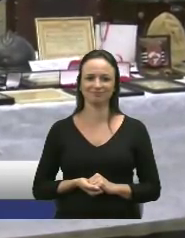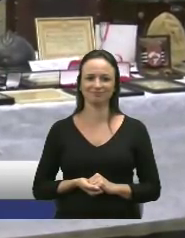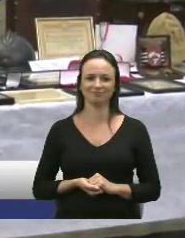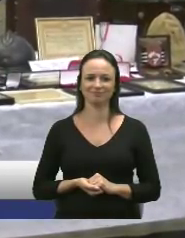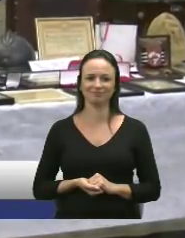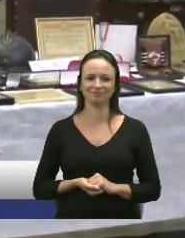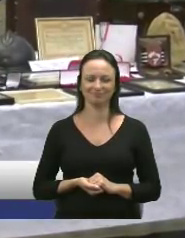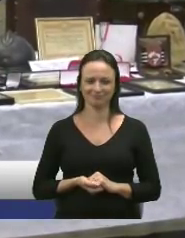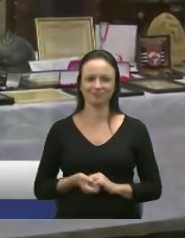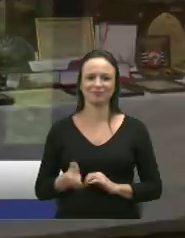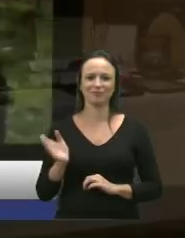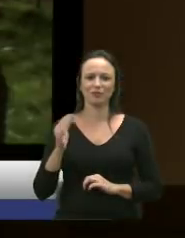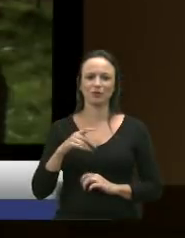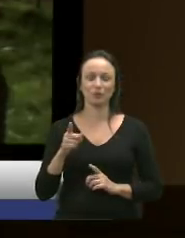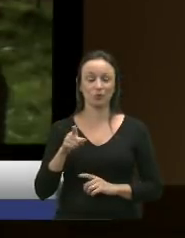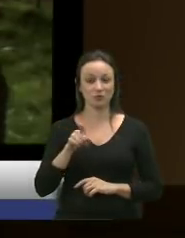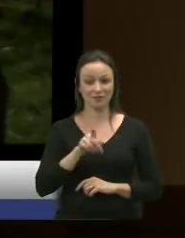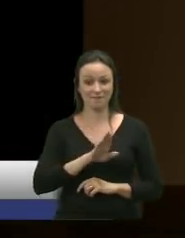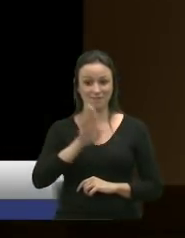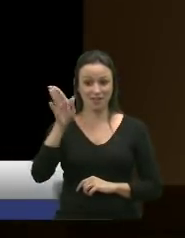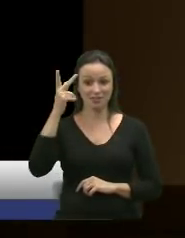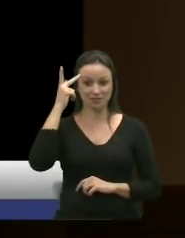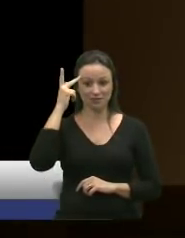Vamos lá? Quando vocês forem para São Paulo,